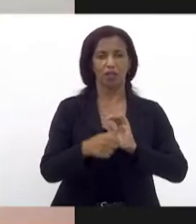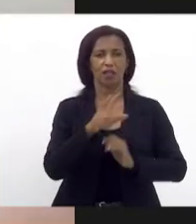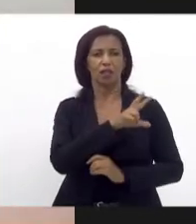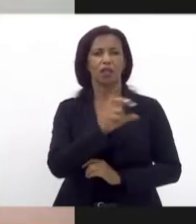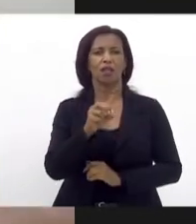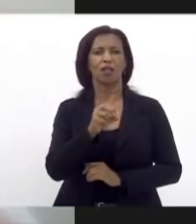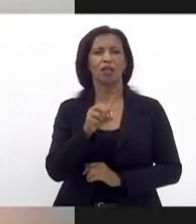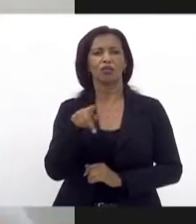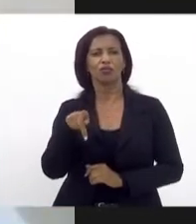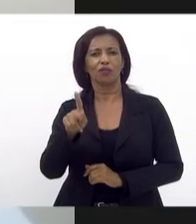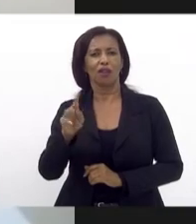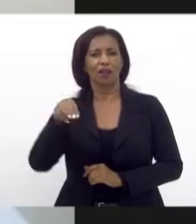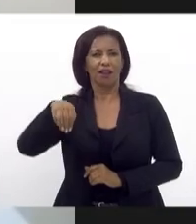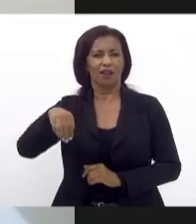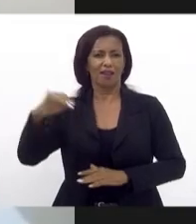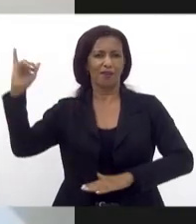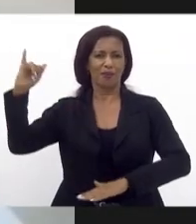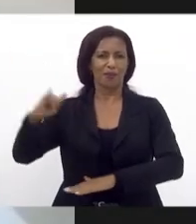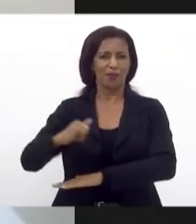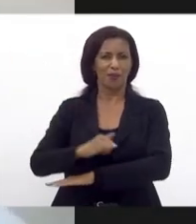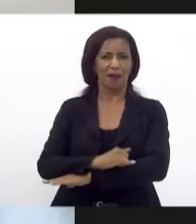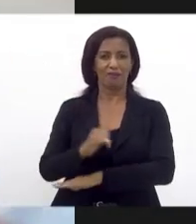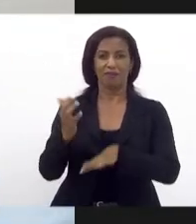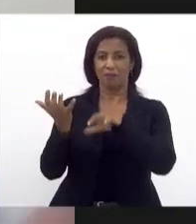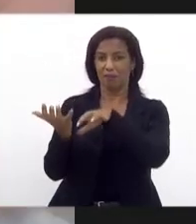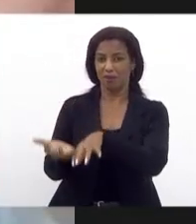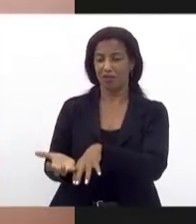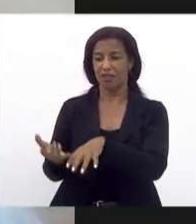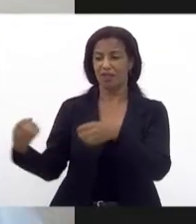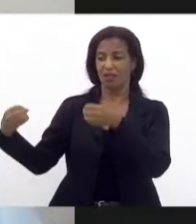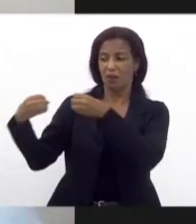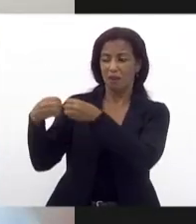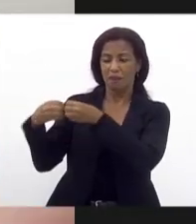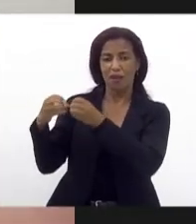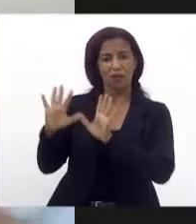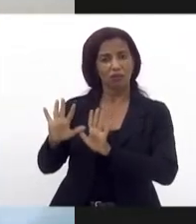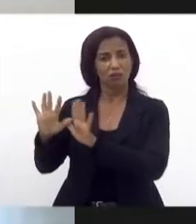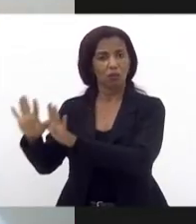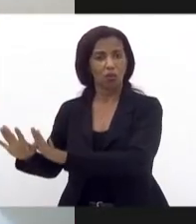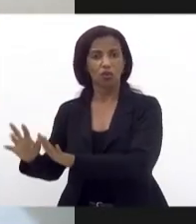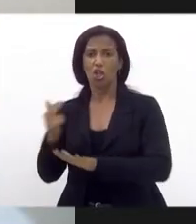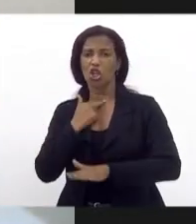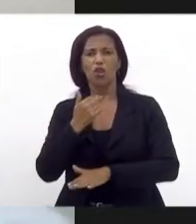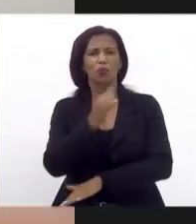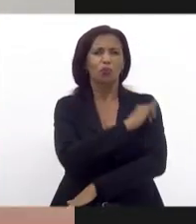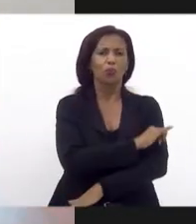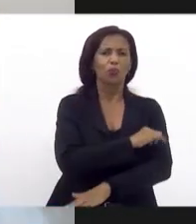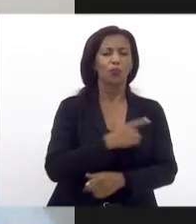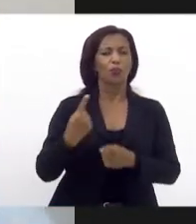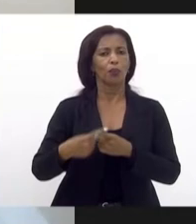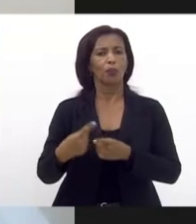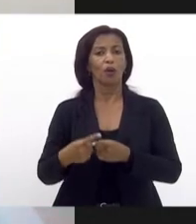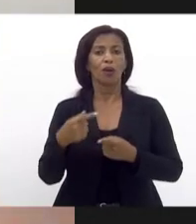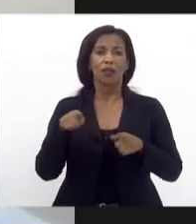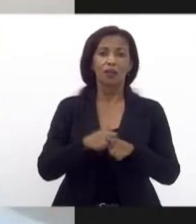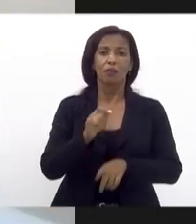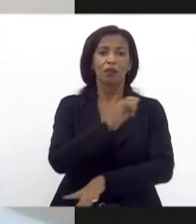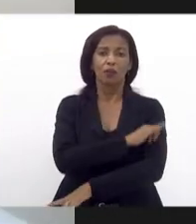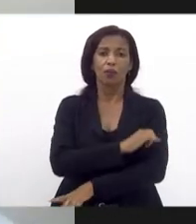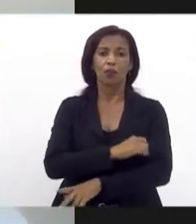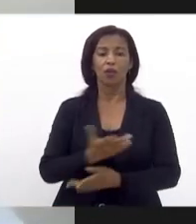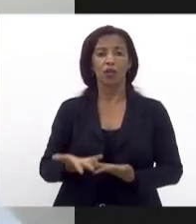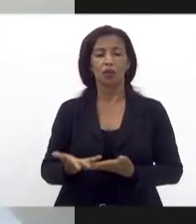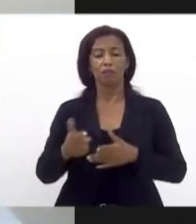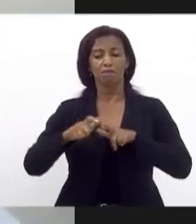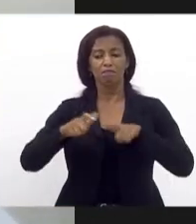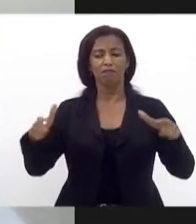500 quilômetros de ponte aérea até Brasília. Então, pode para Pampulha e não pode para o Rio de Janeiro. E, ao mesmo tempo, no Rio de Janeiro,